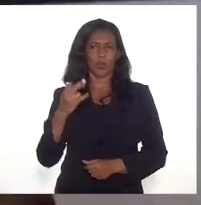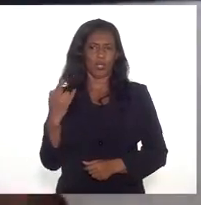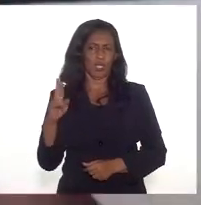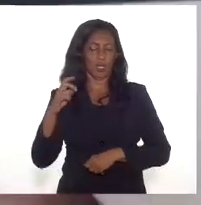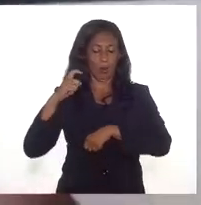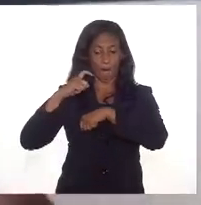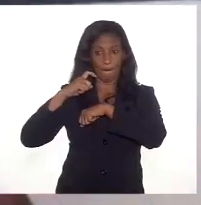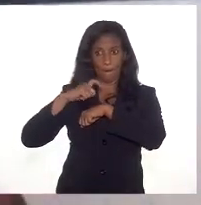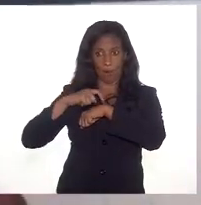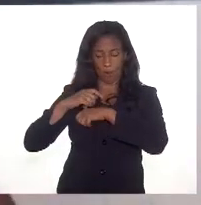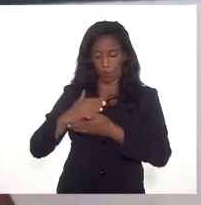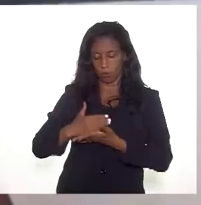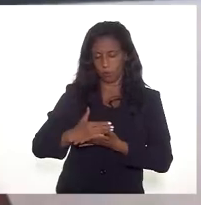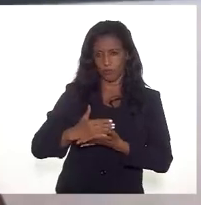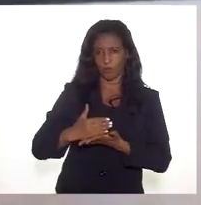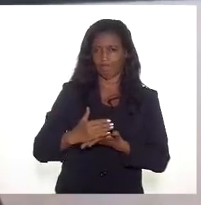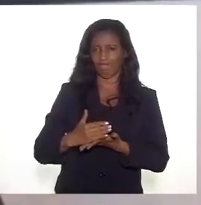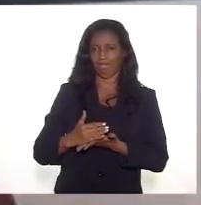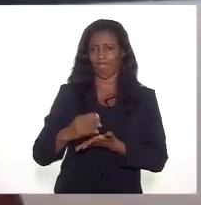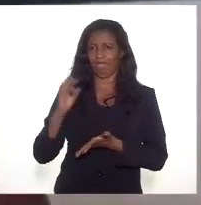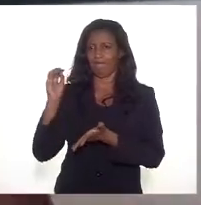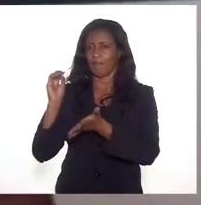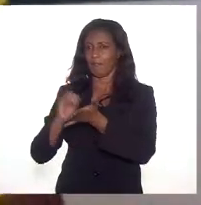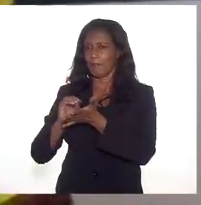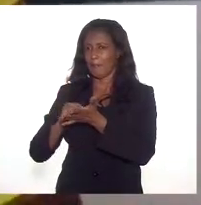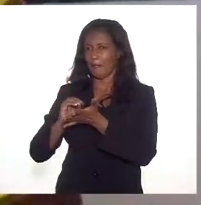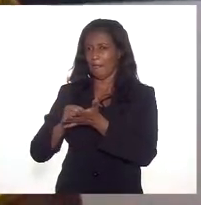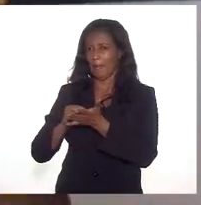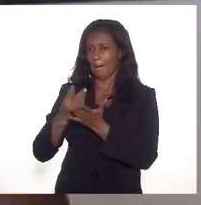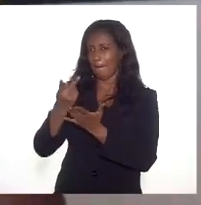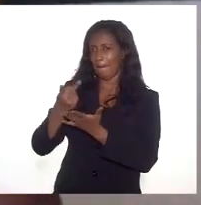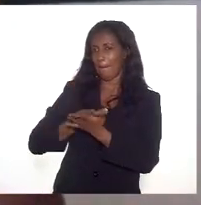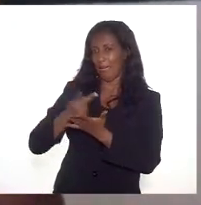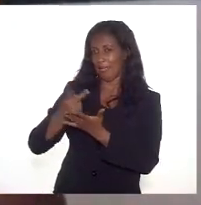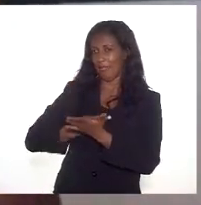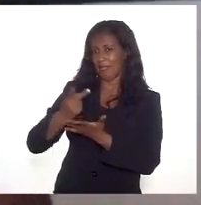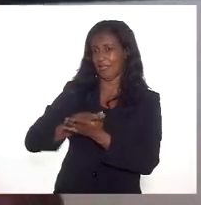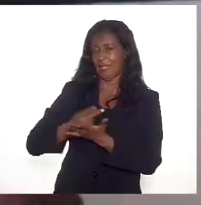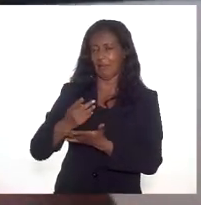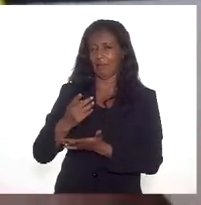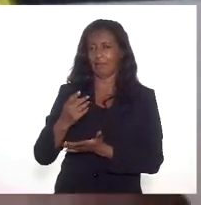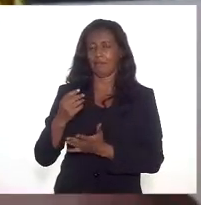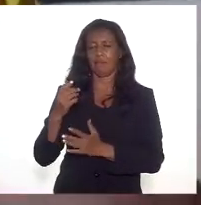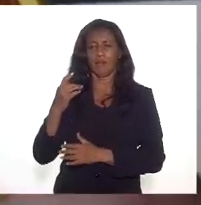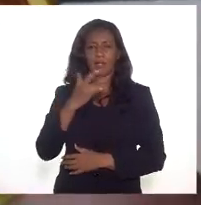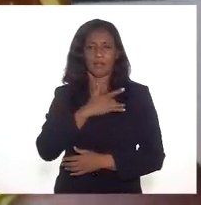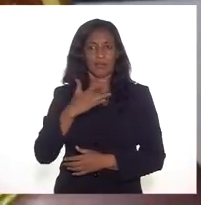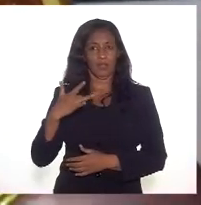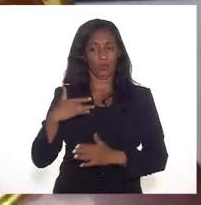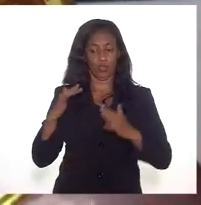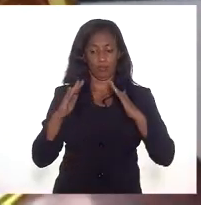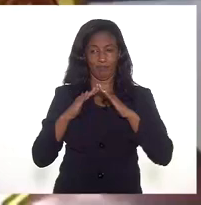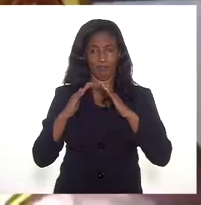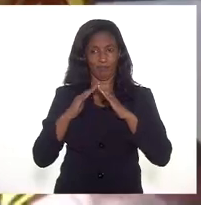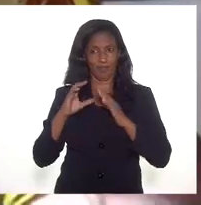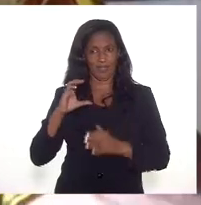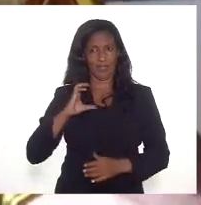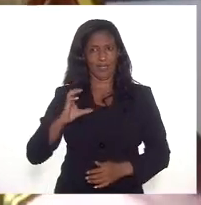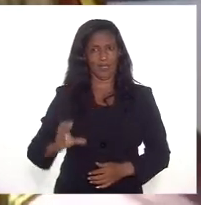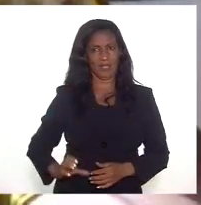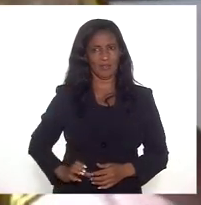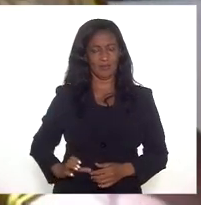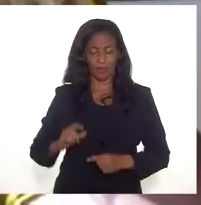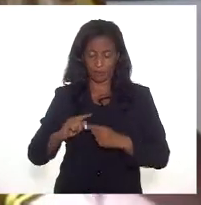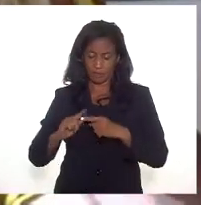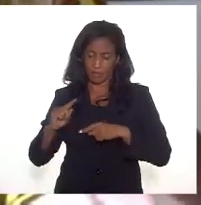momento, uma desqualificação, um parecer técnico feito pela Secretaria de Saúde e a Casa Civil, e, a